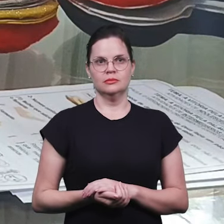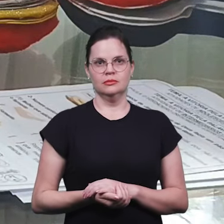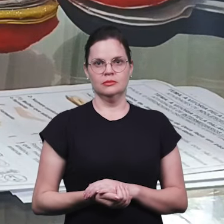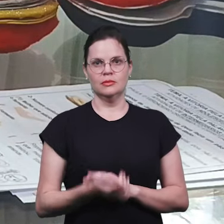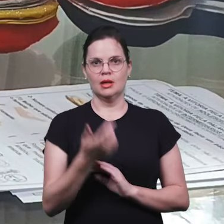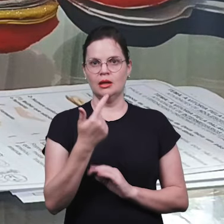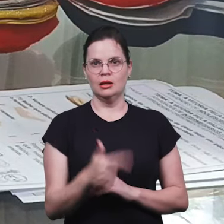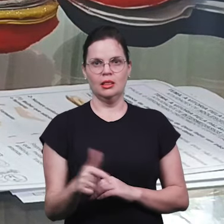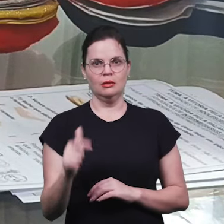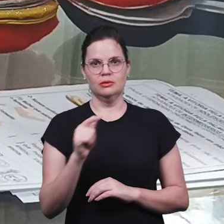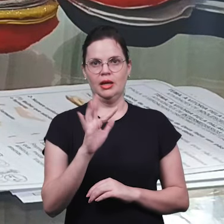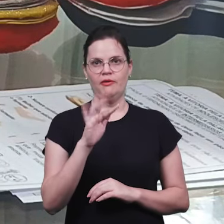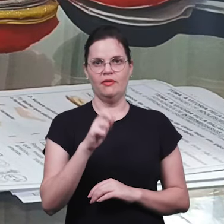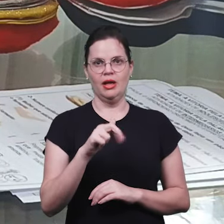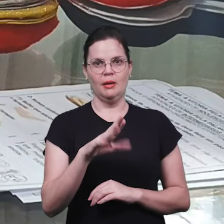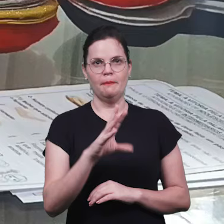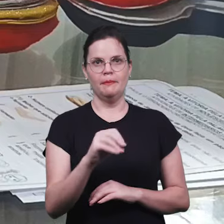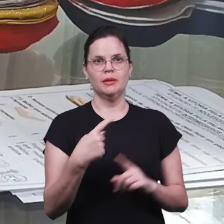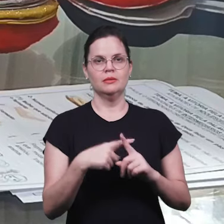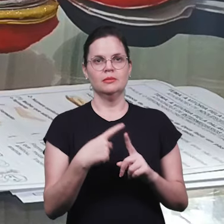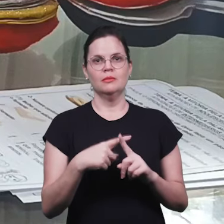foi, né, que gerou um crescimento